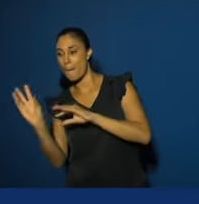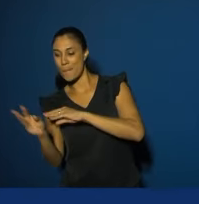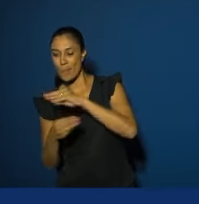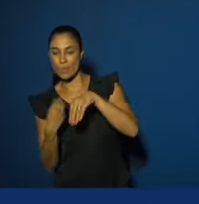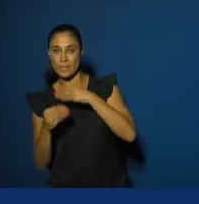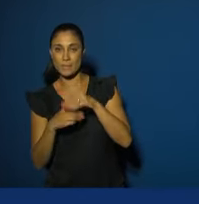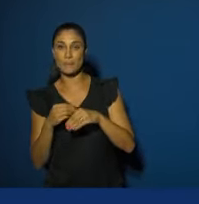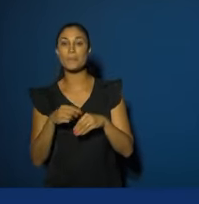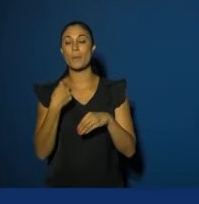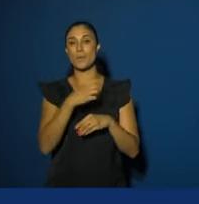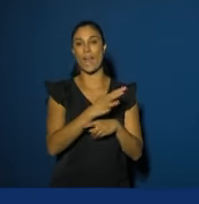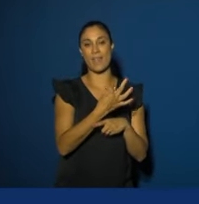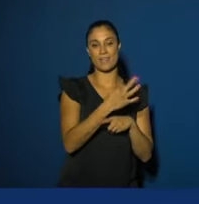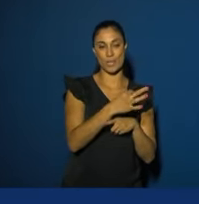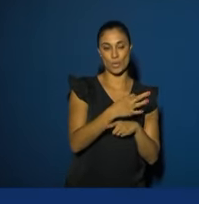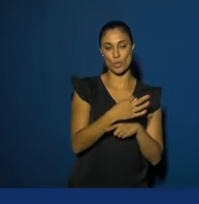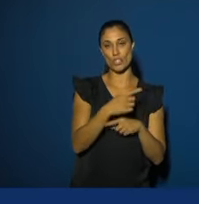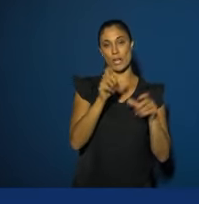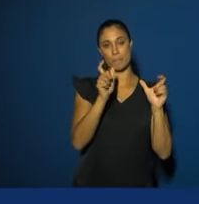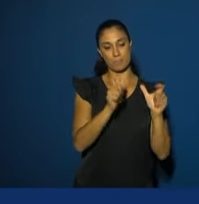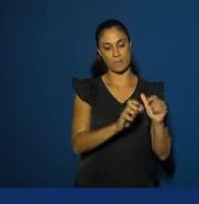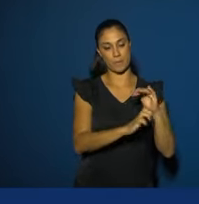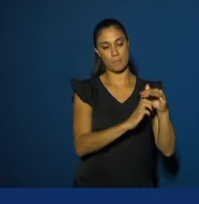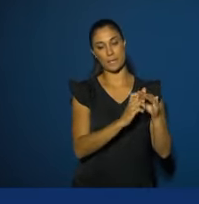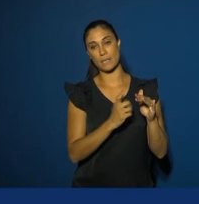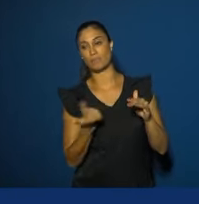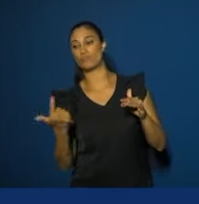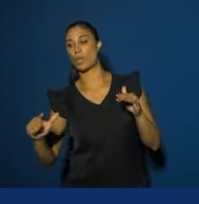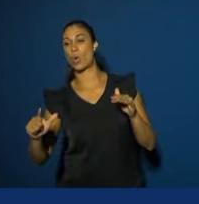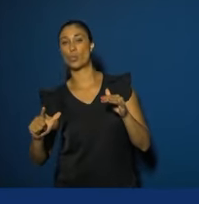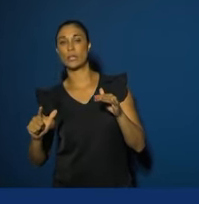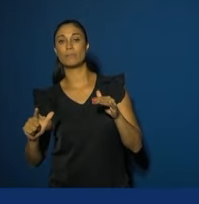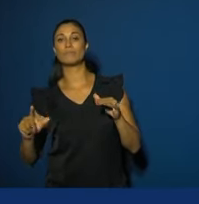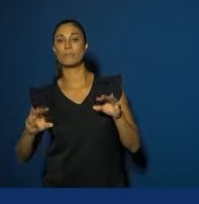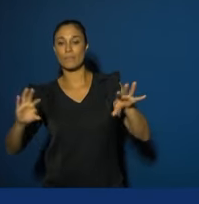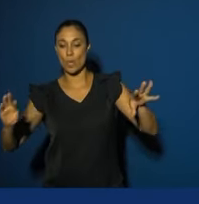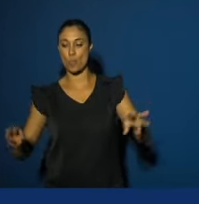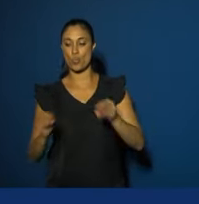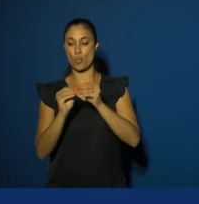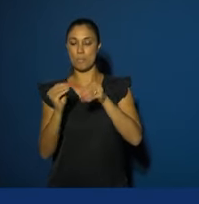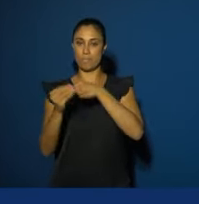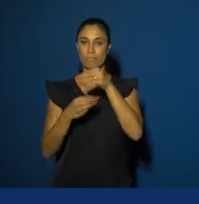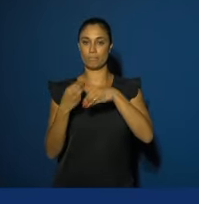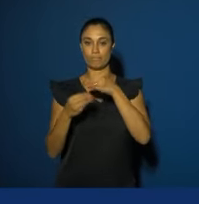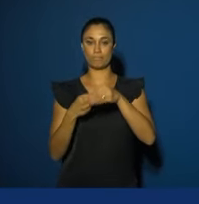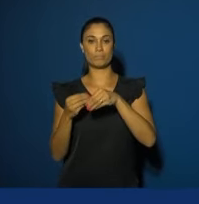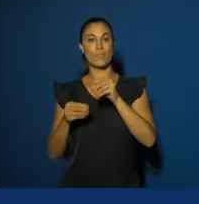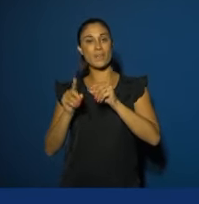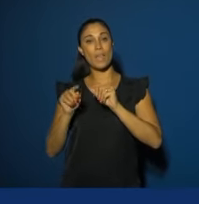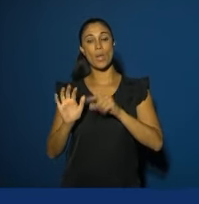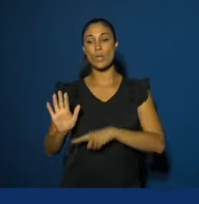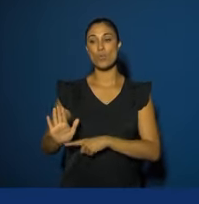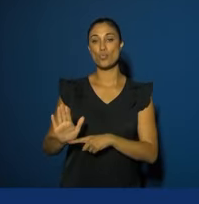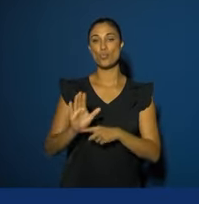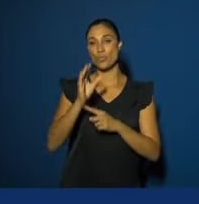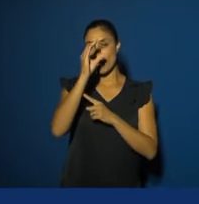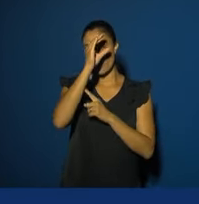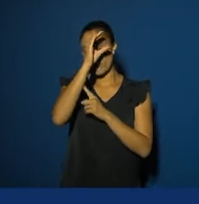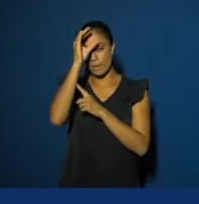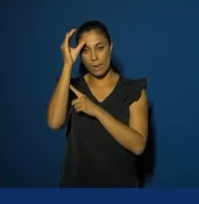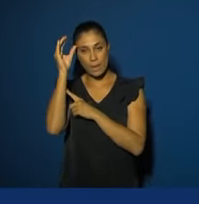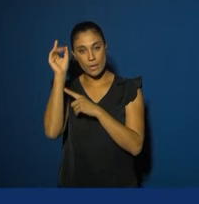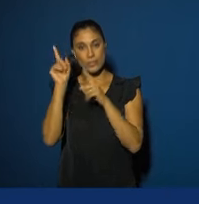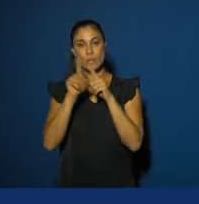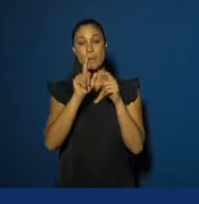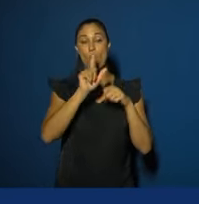pode juntar a tecnologia das duas companhias né para criar um um data Lake uma Database que ajude o nosso consumidor e